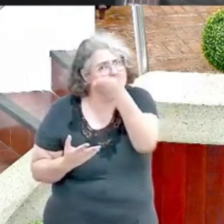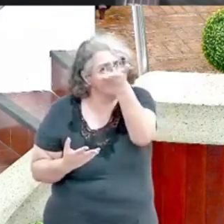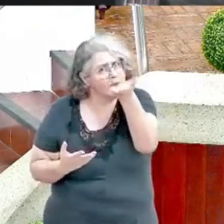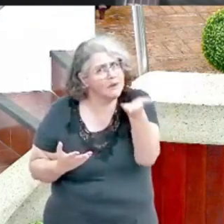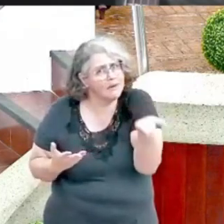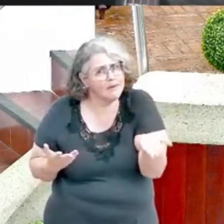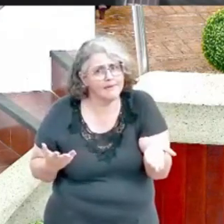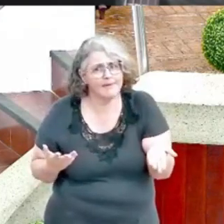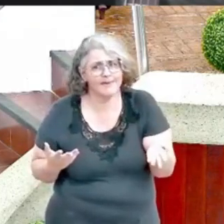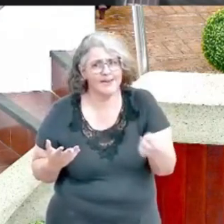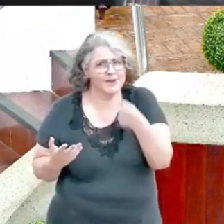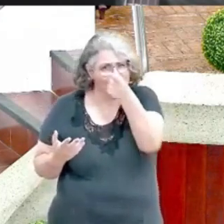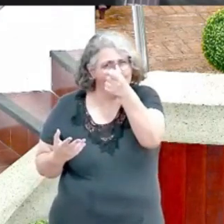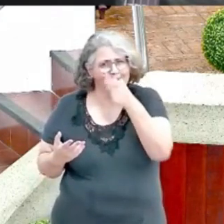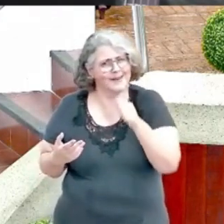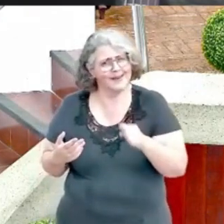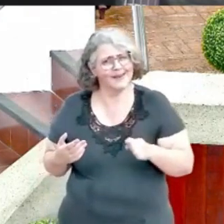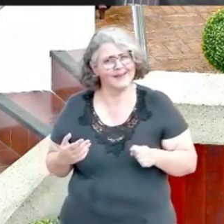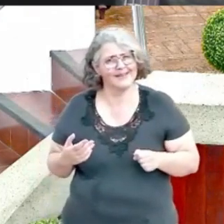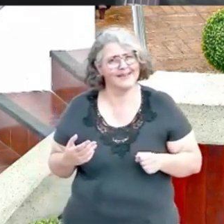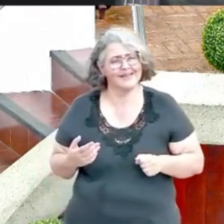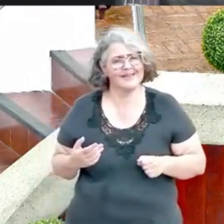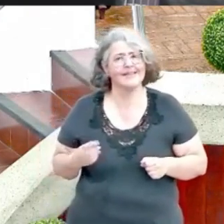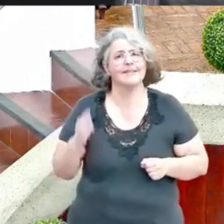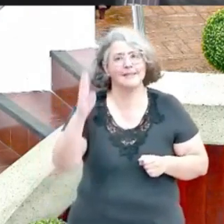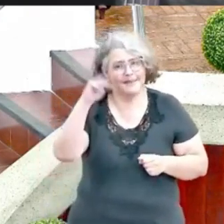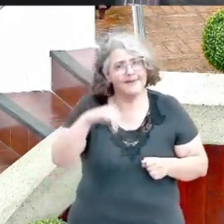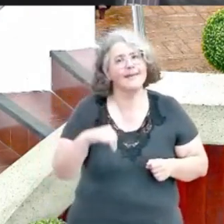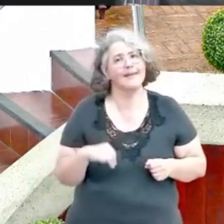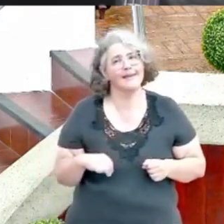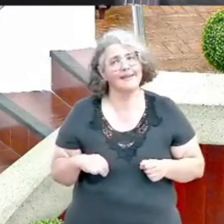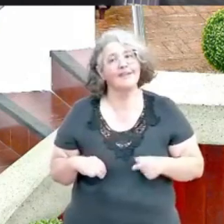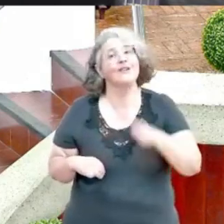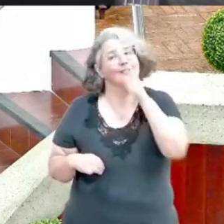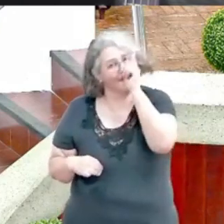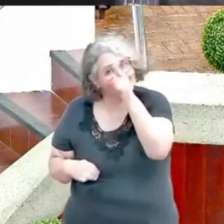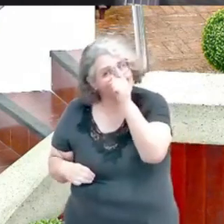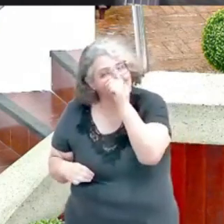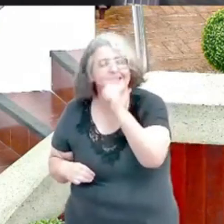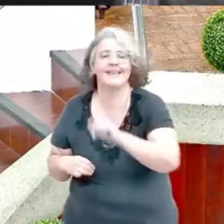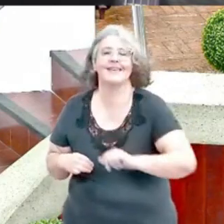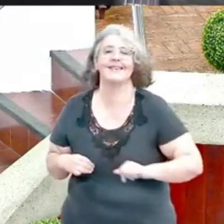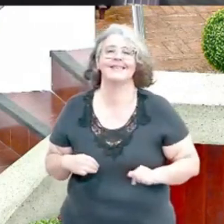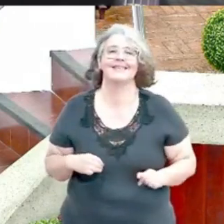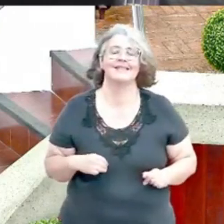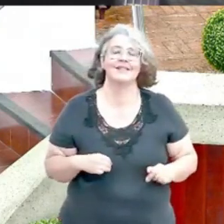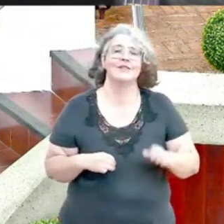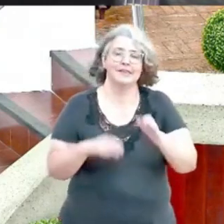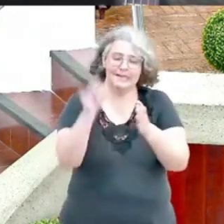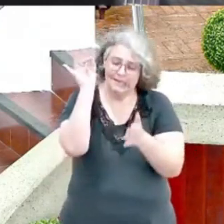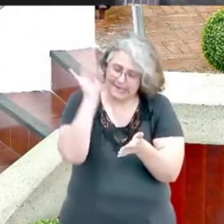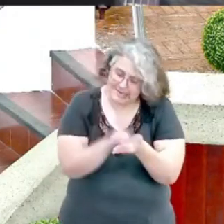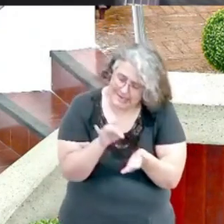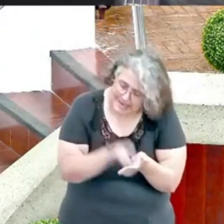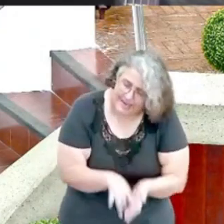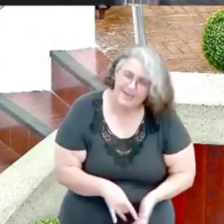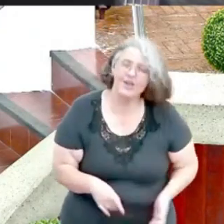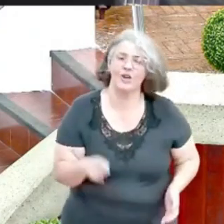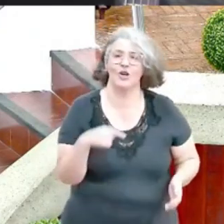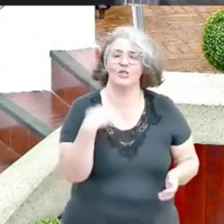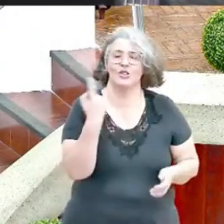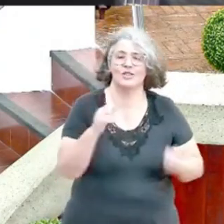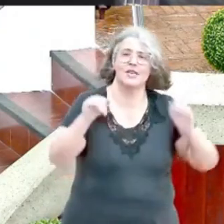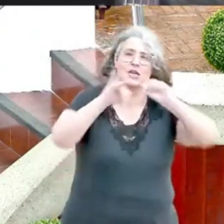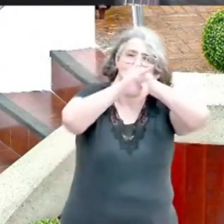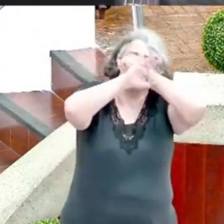responde de novo a pergunta retórica, sim, vós sois realmente a nossa